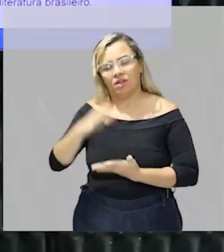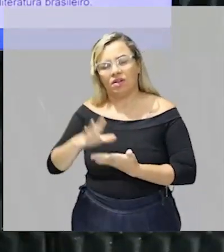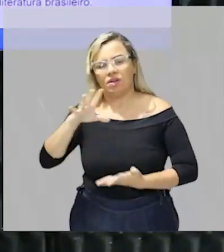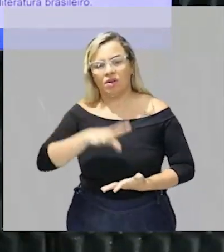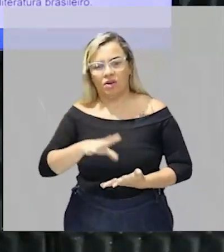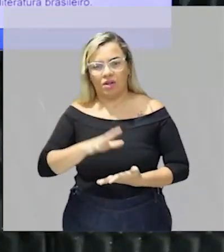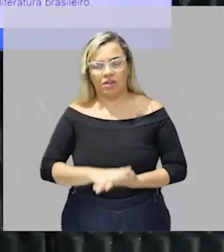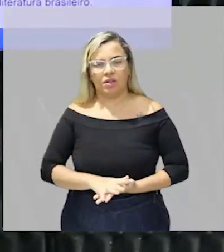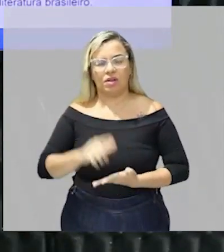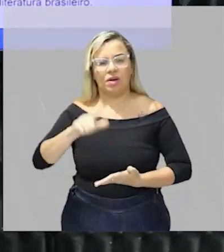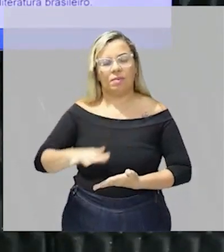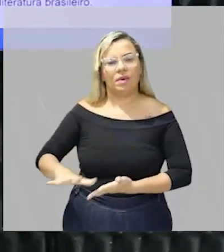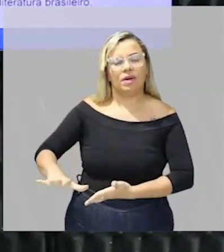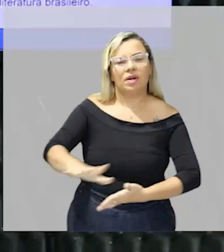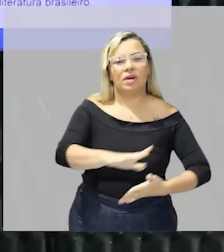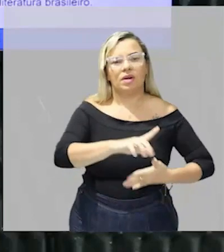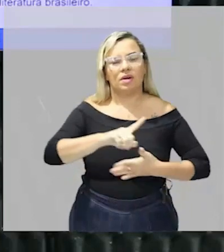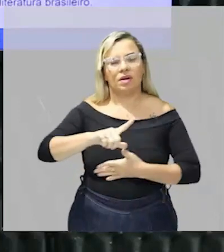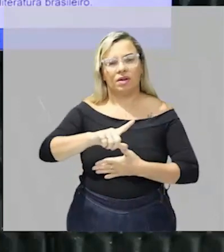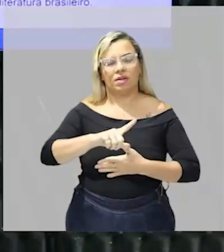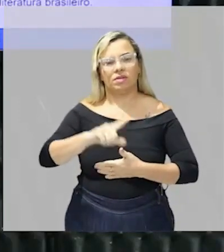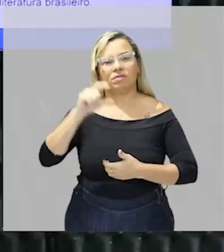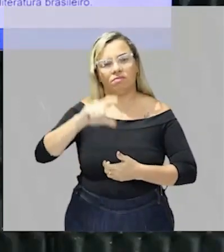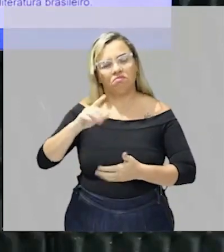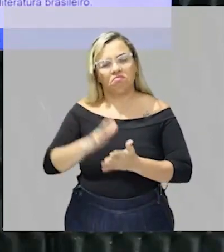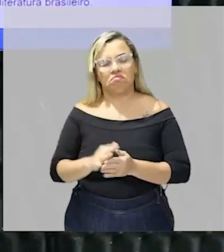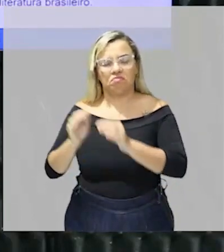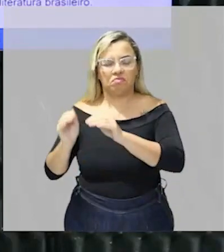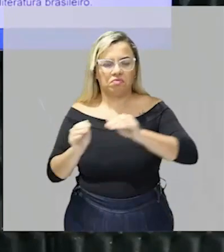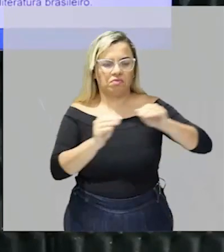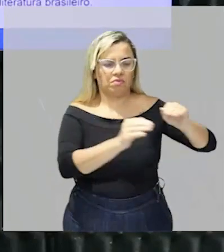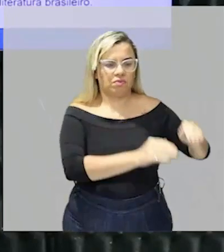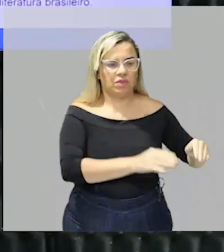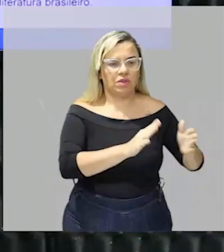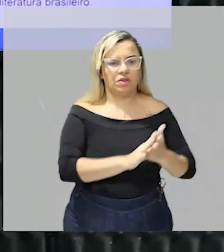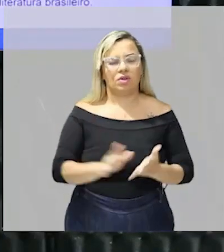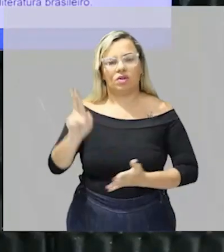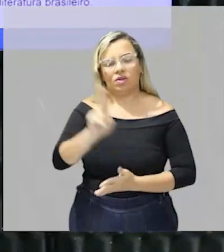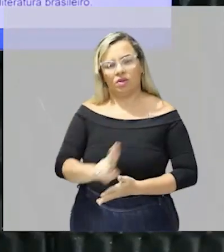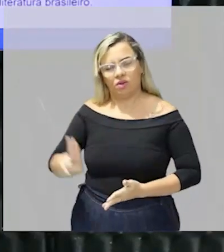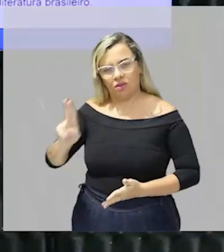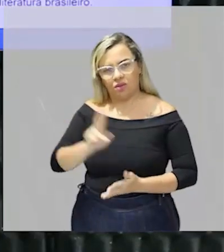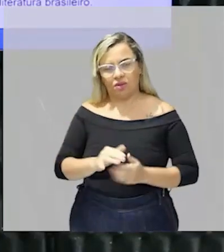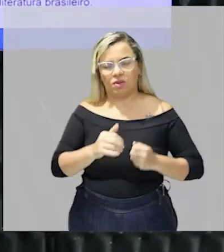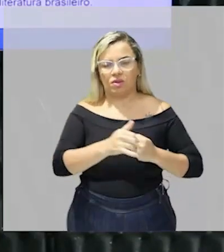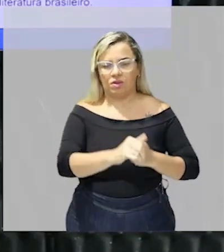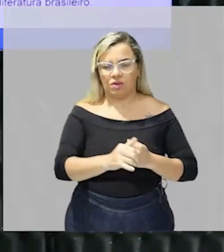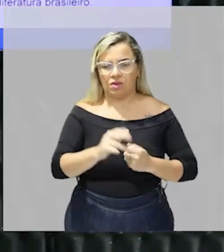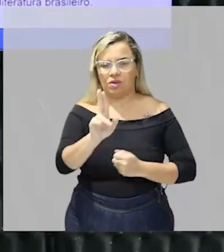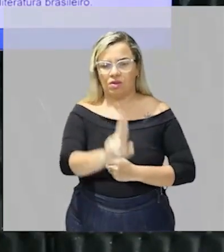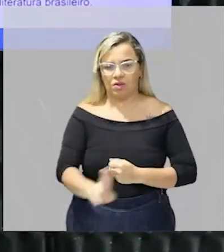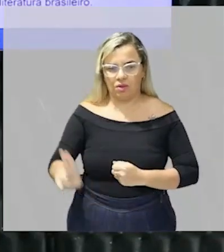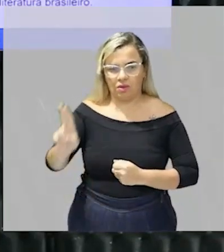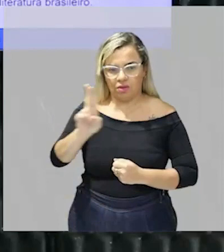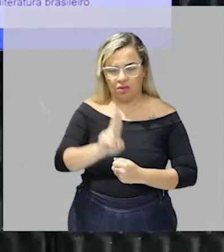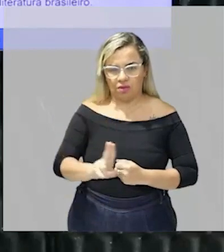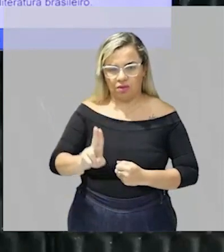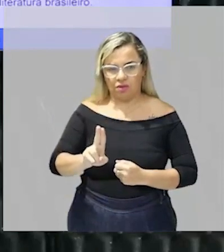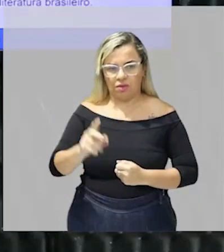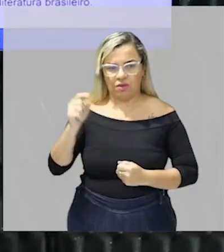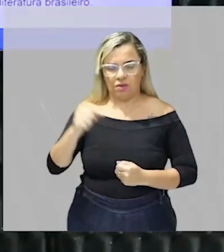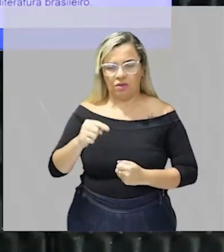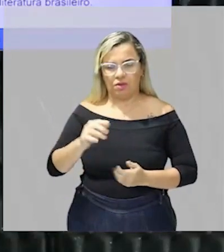Então, eles estão dizendo, estão deixando de lado essas crônicas. Quando utiliza as crônicas, esses historiadores, que estão